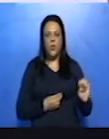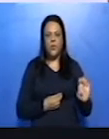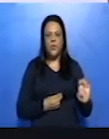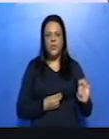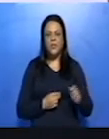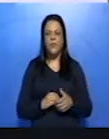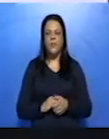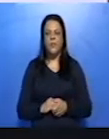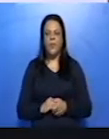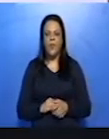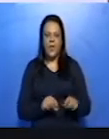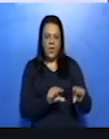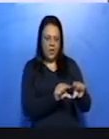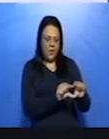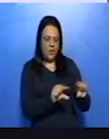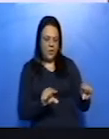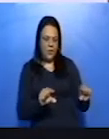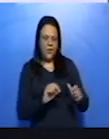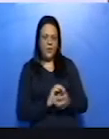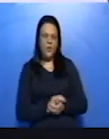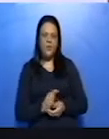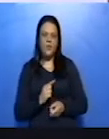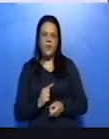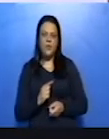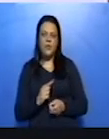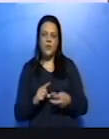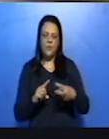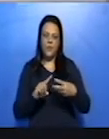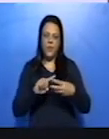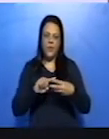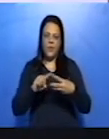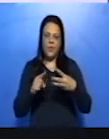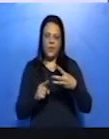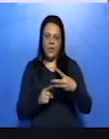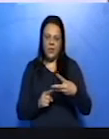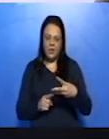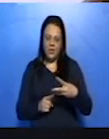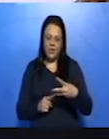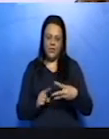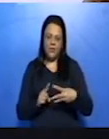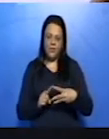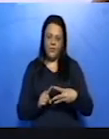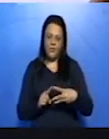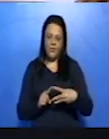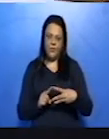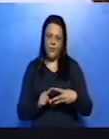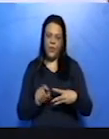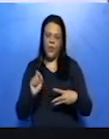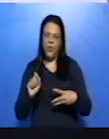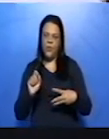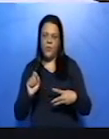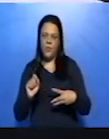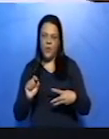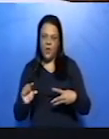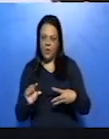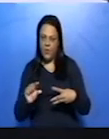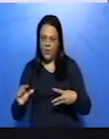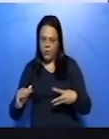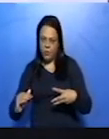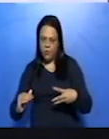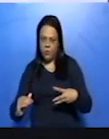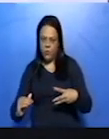orações subordinadas são classificadas em as subordinadas. Vamos pensar, não vamos fazer